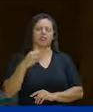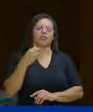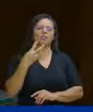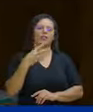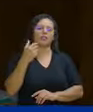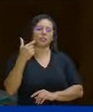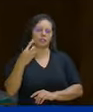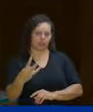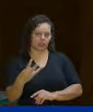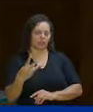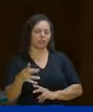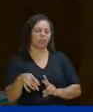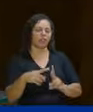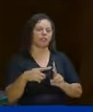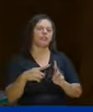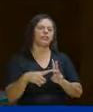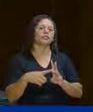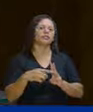519-2243,